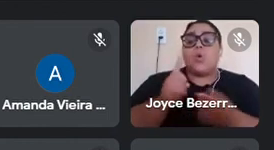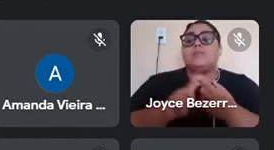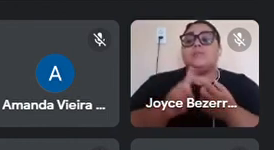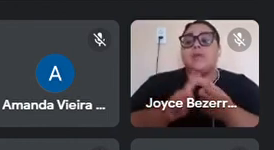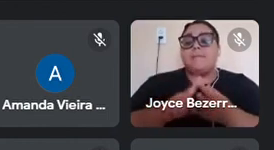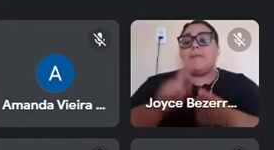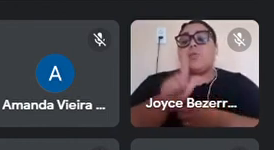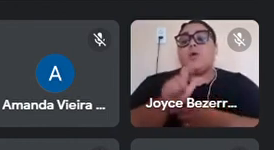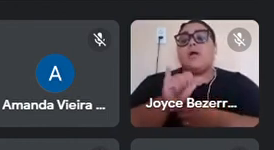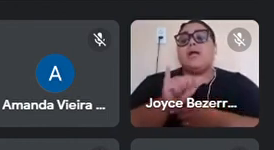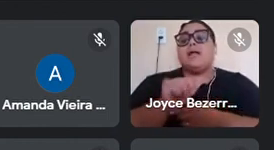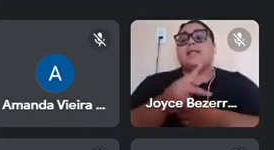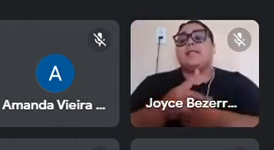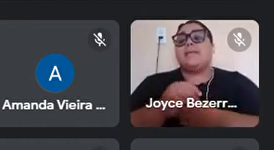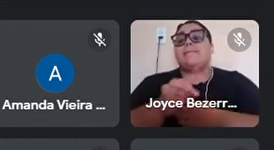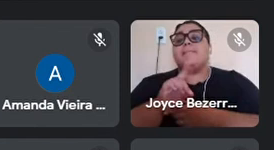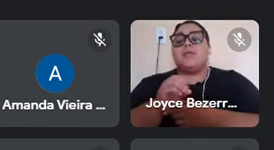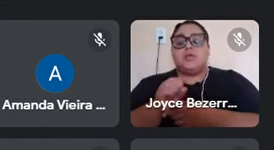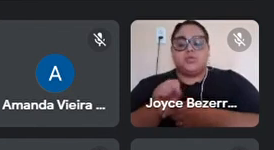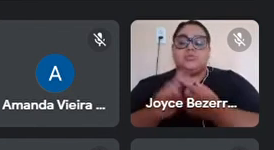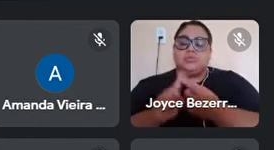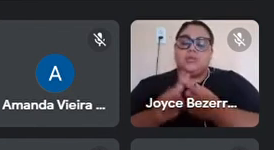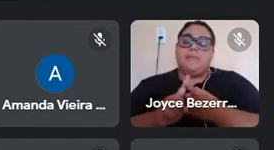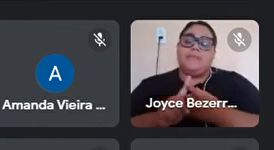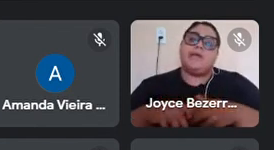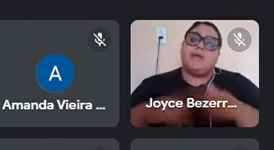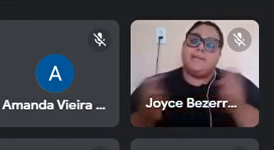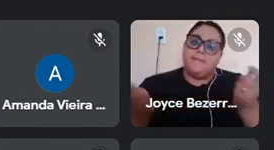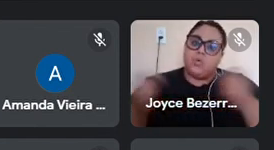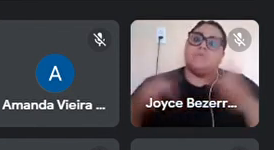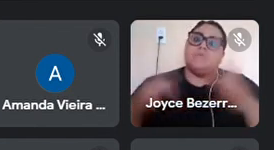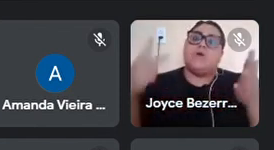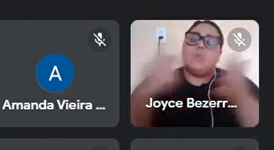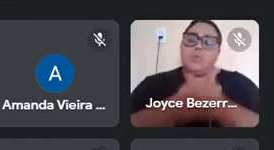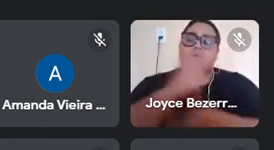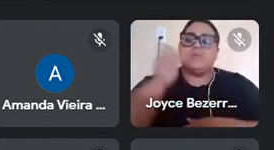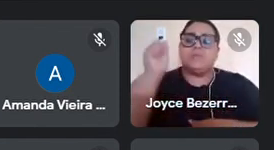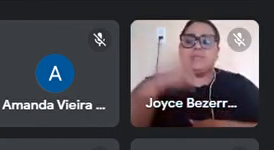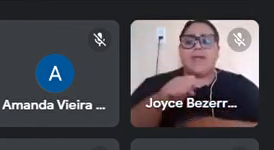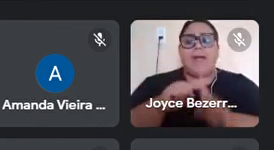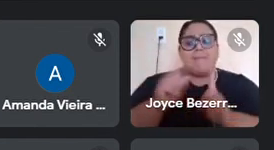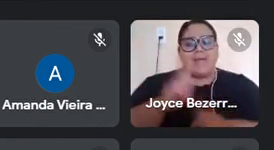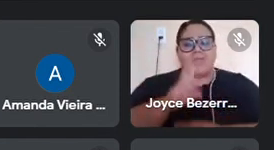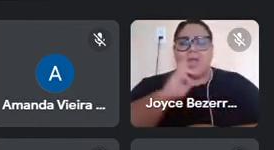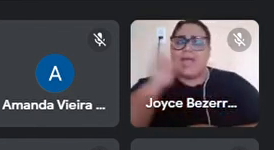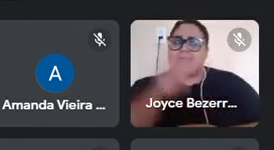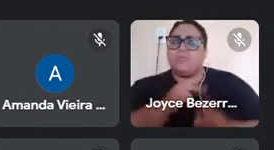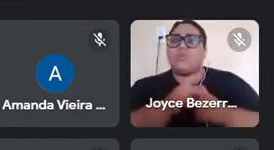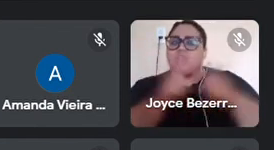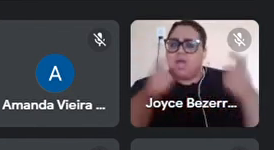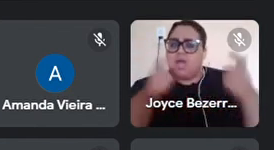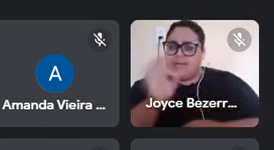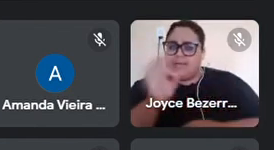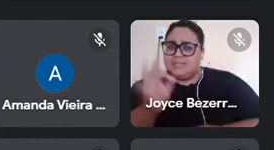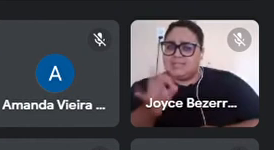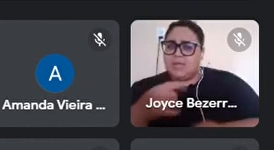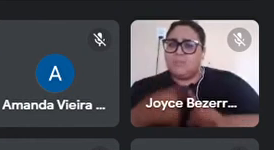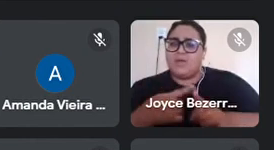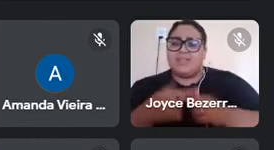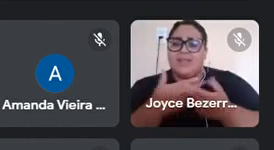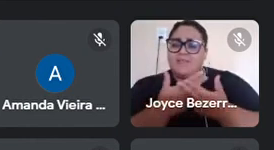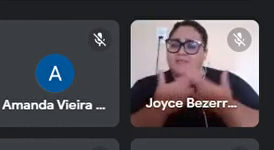e então ele é aplicado. E aí vai desencadear, mas vai desencadear uma resposta bem ampla, né, professora? Já que vai ter